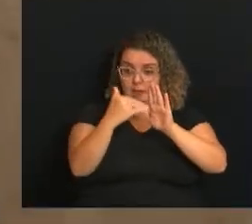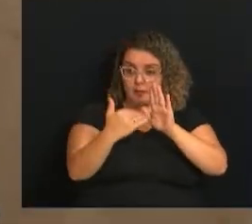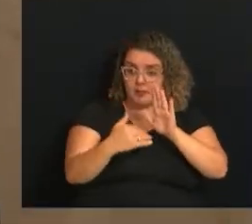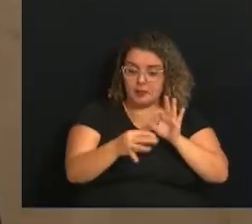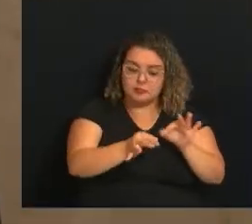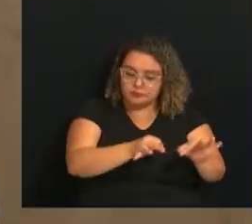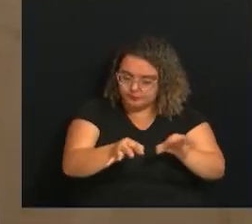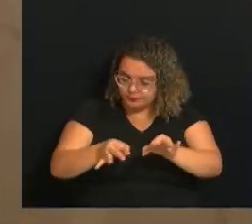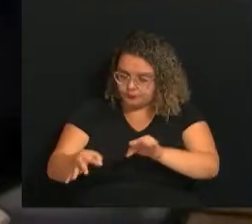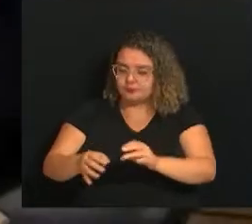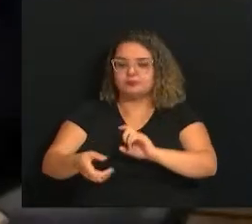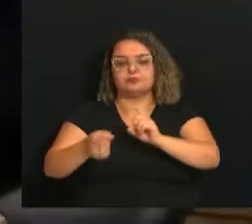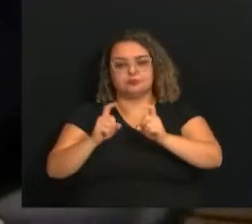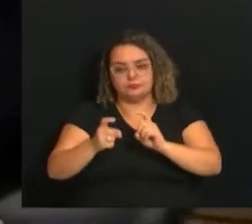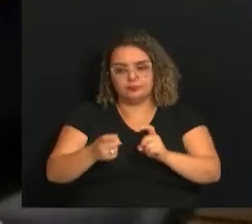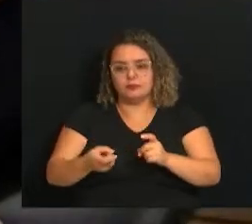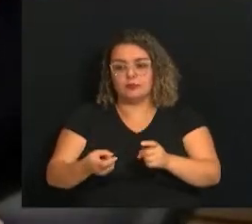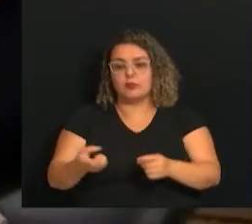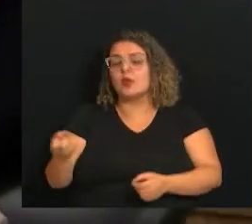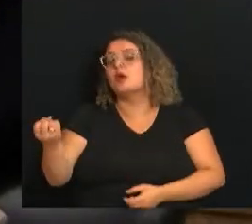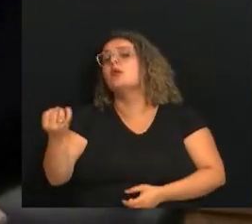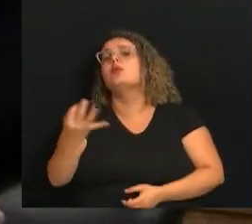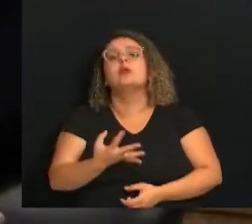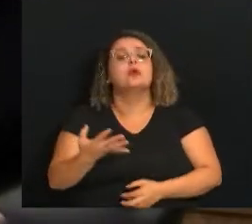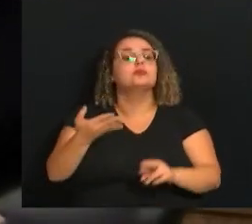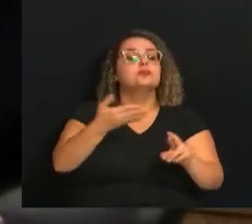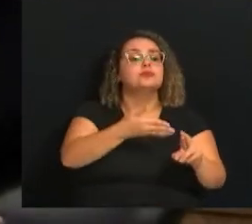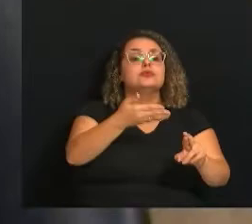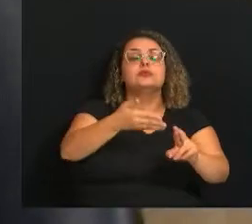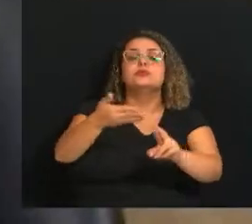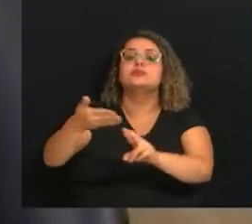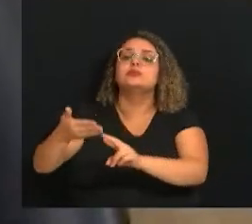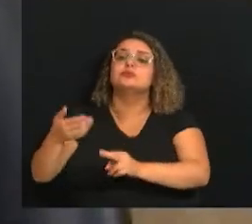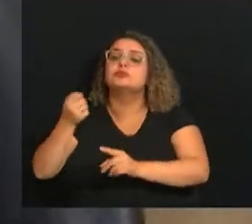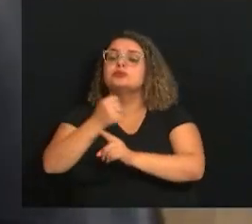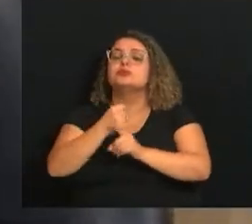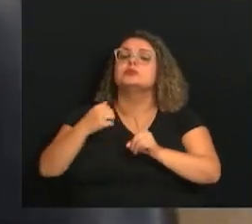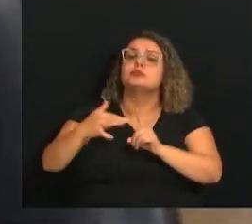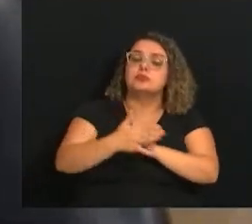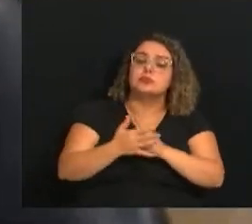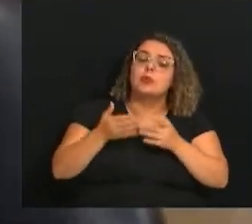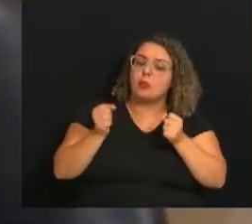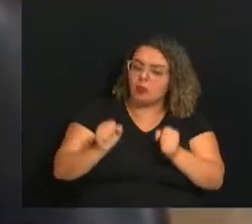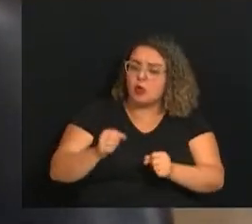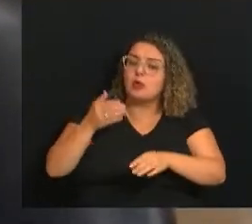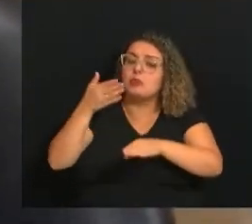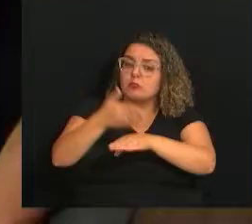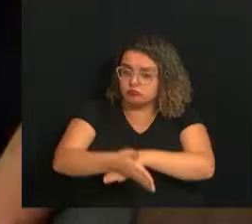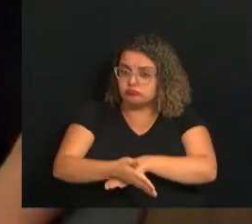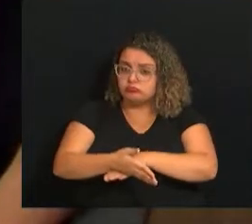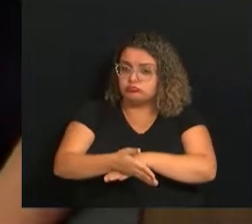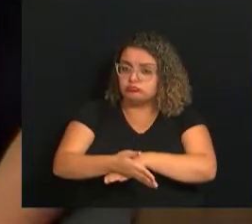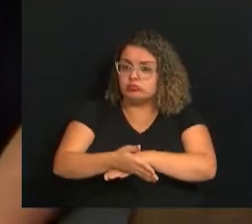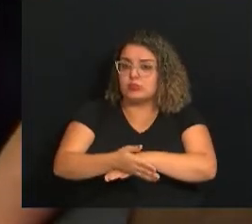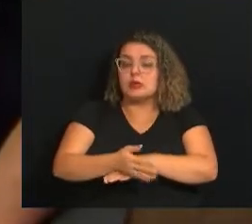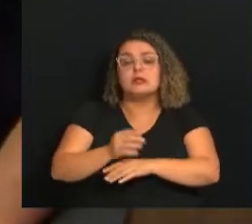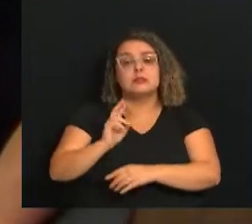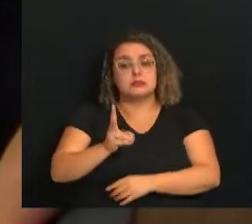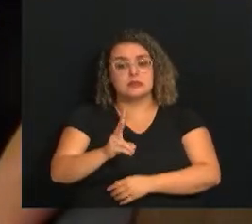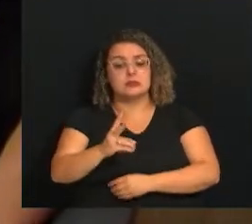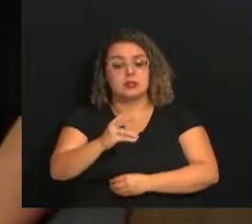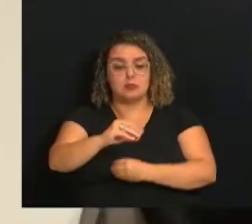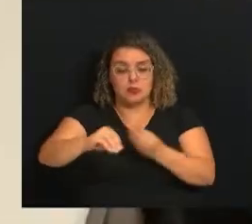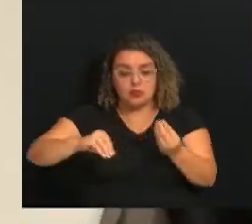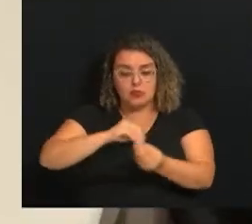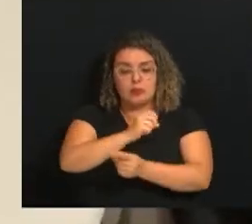cronograma de reuniões e quais representantes da sociedade civil poderão participar, uma vez que o envolvimento popular é